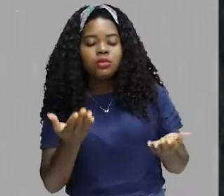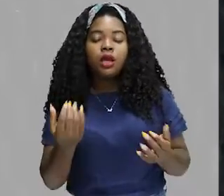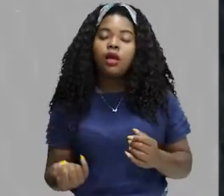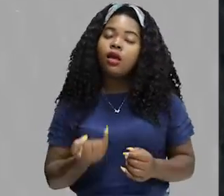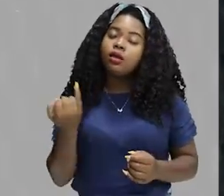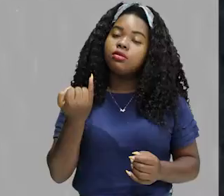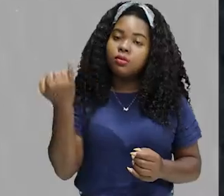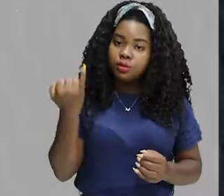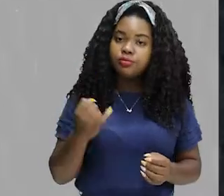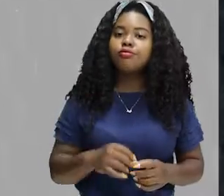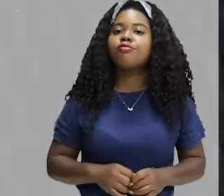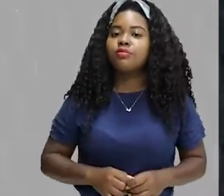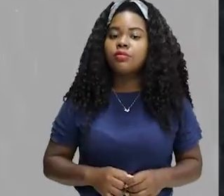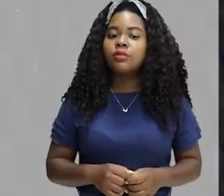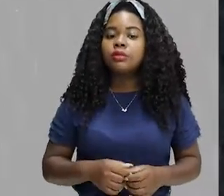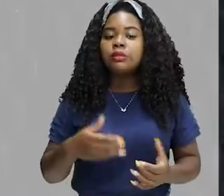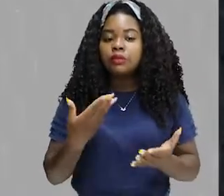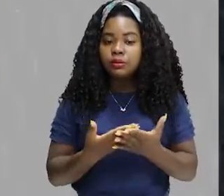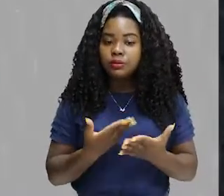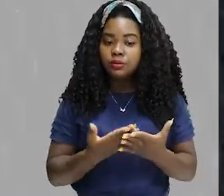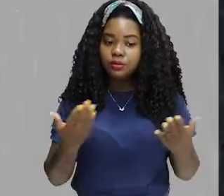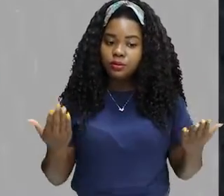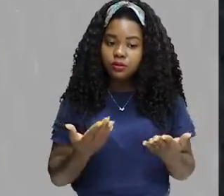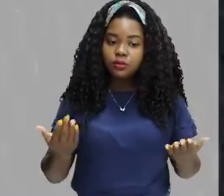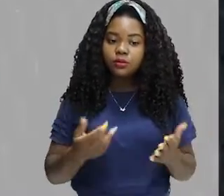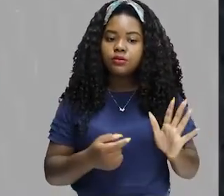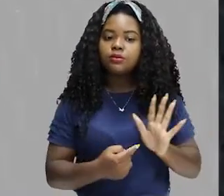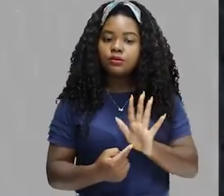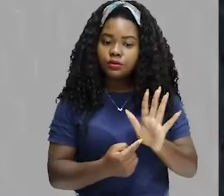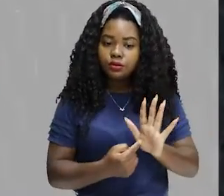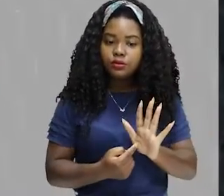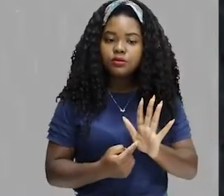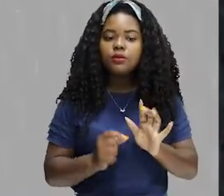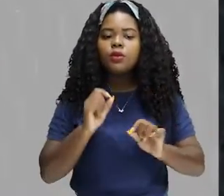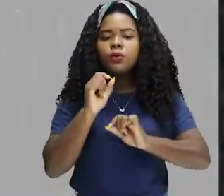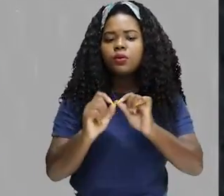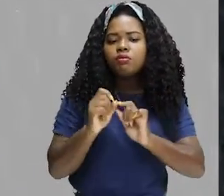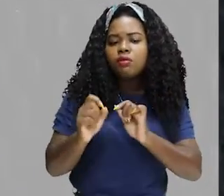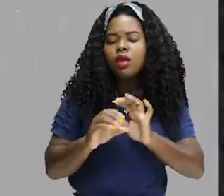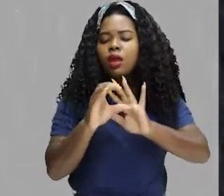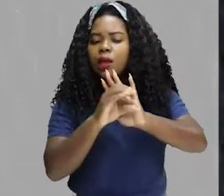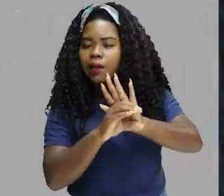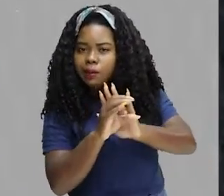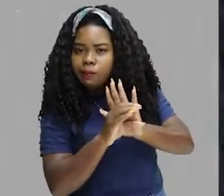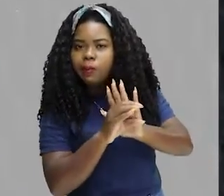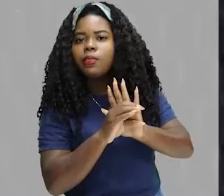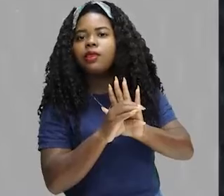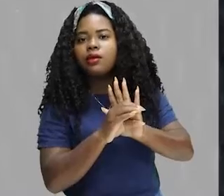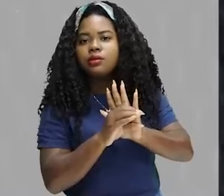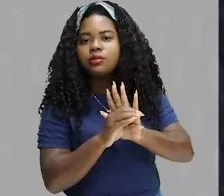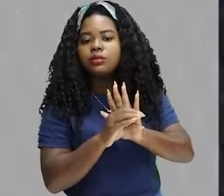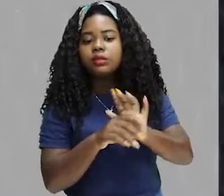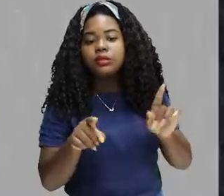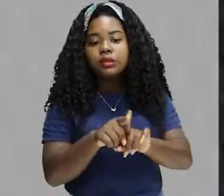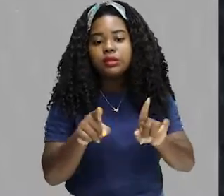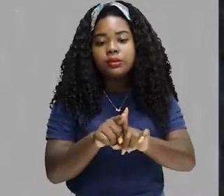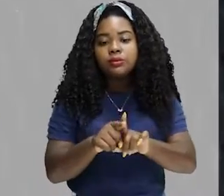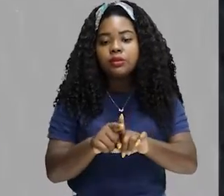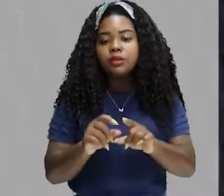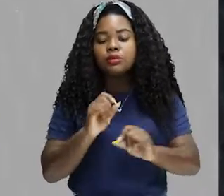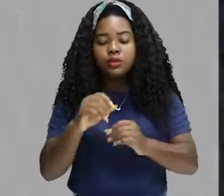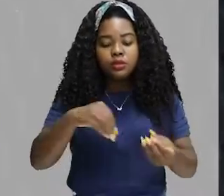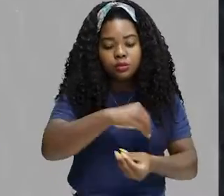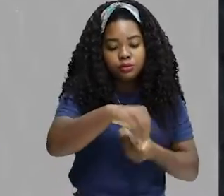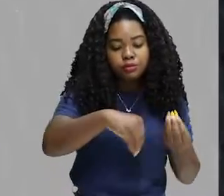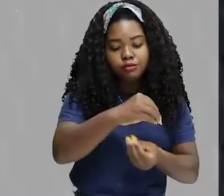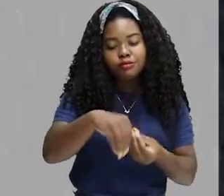na nossa aula de hoje, nós vamos apresentar o que é o balanceamento, um pouco sobre as reações